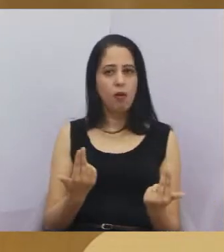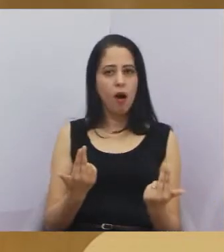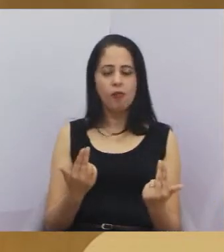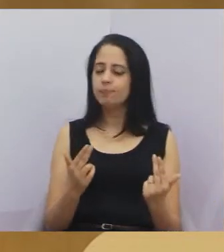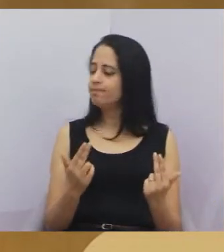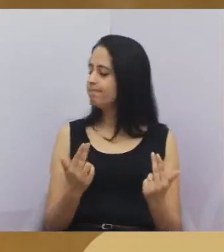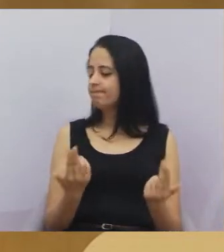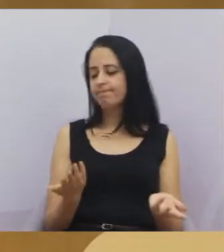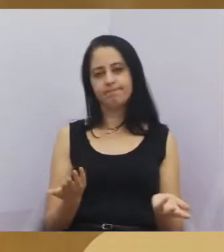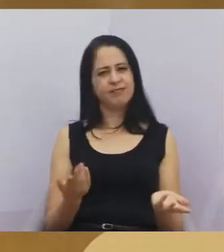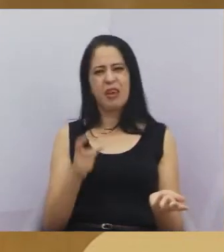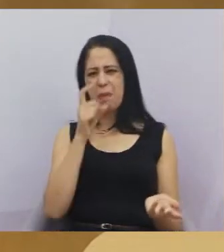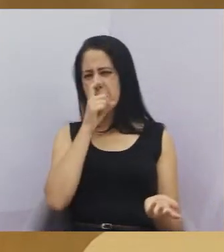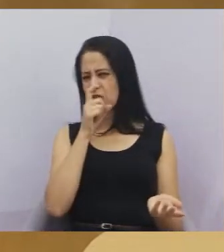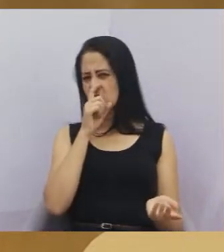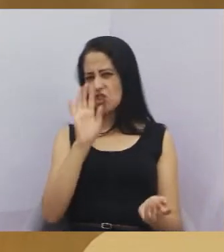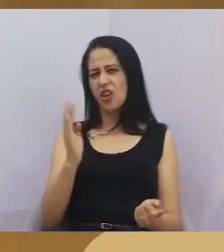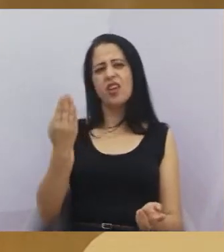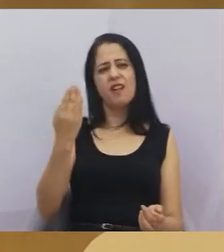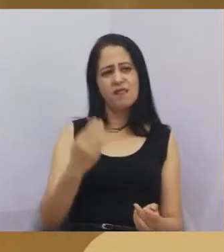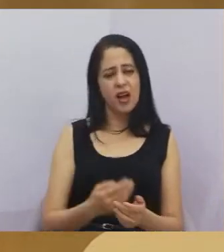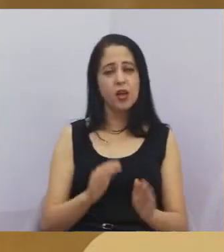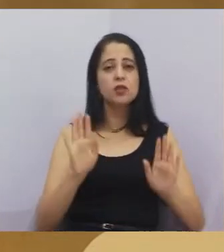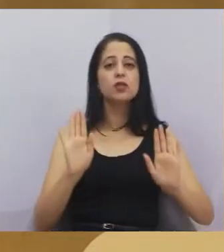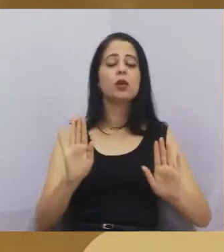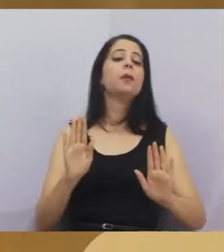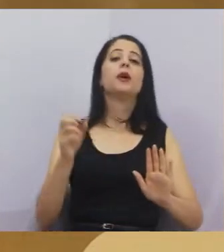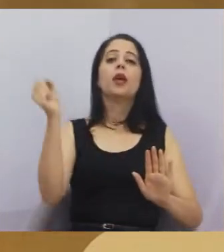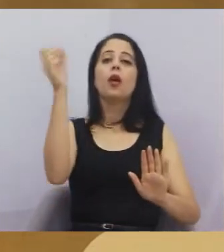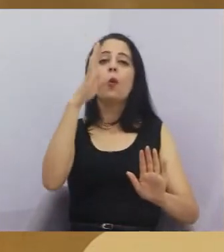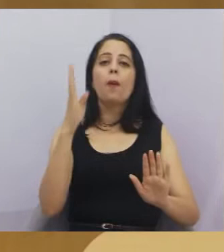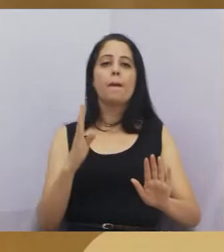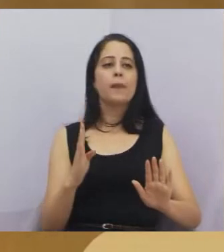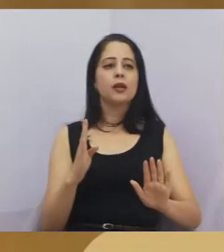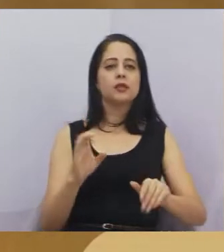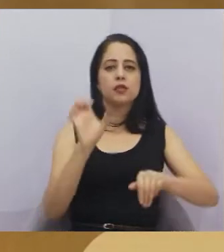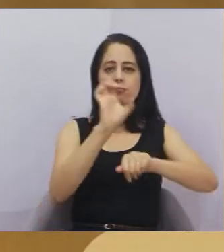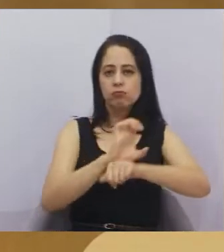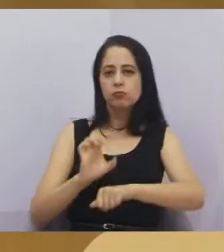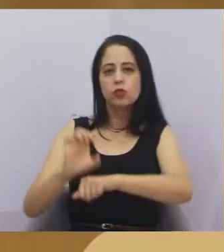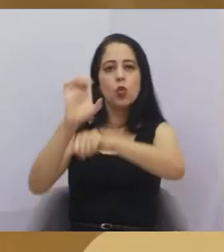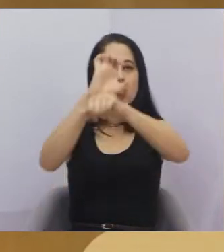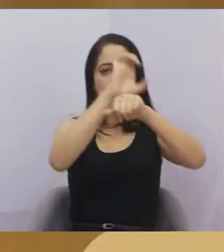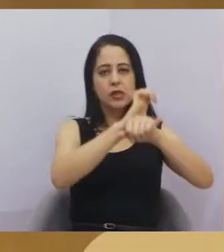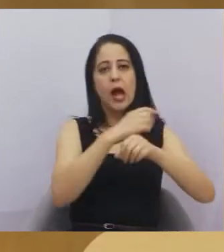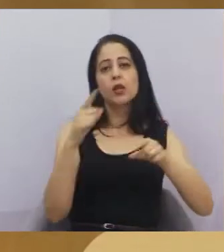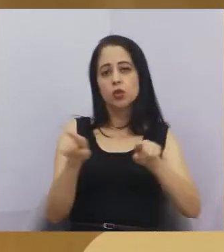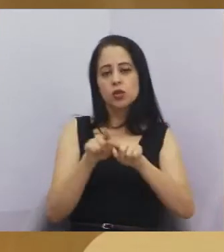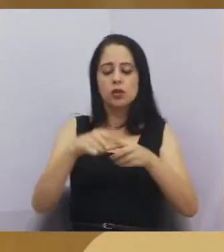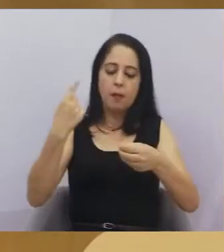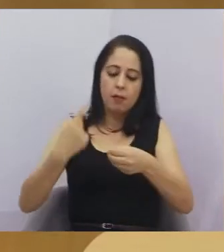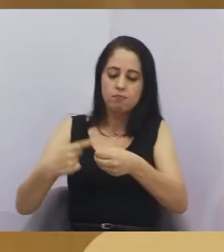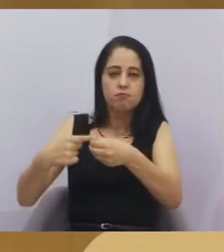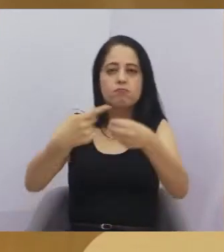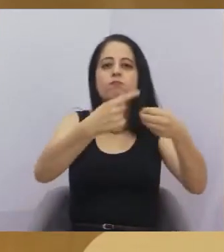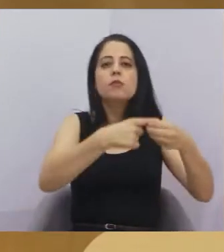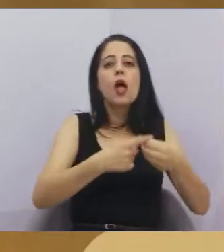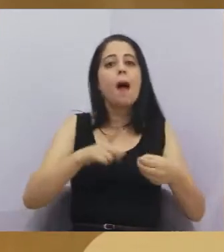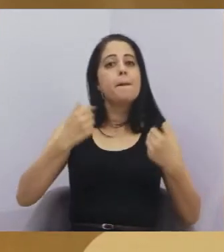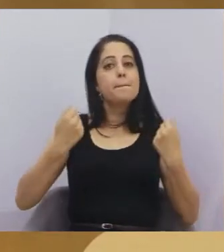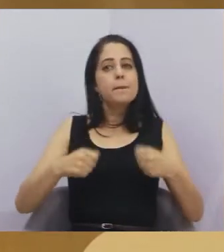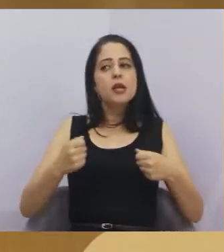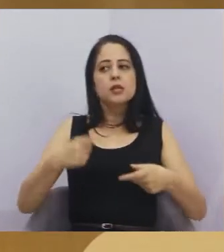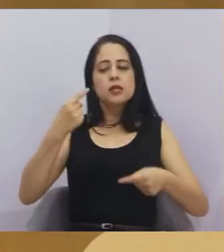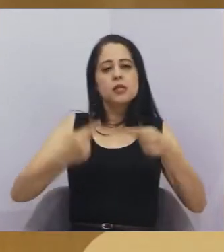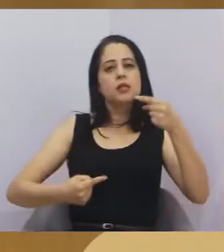porque o Estado brasileiro, entenda-se a União, os estados e municípios, têm que ter políticas afirmativas, para